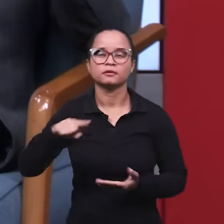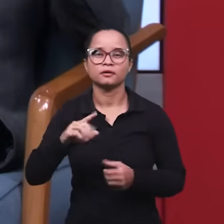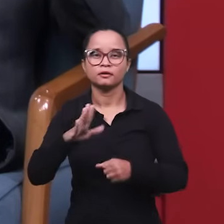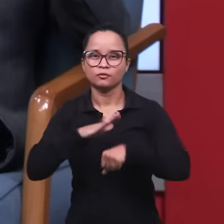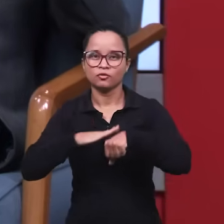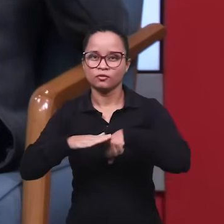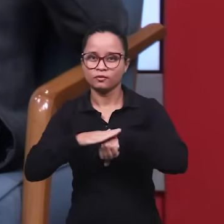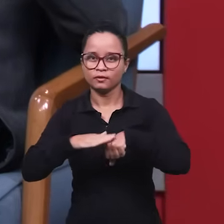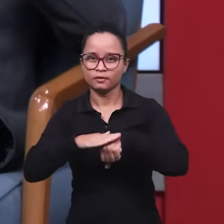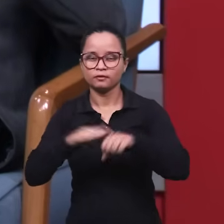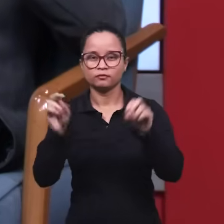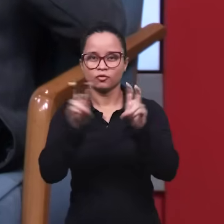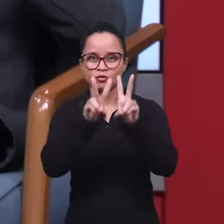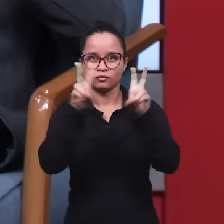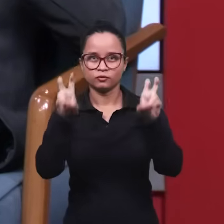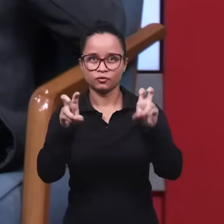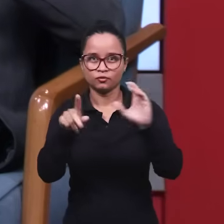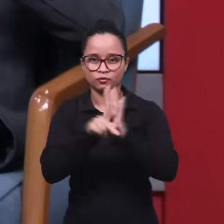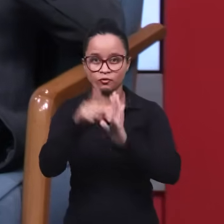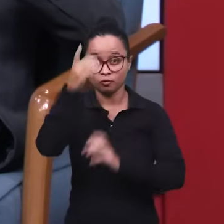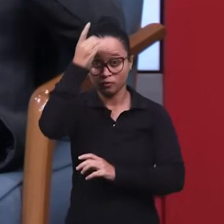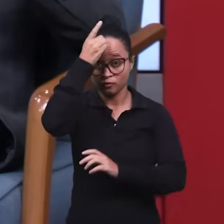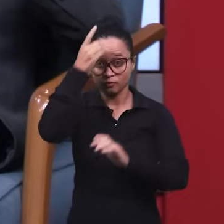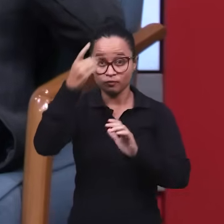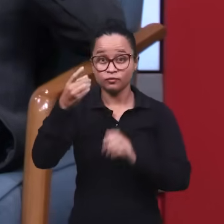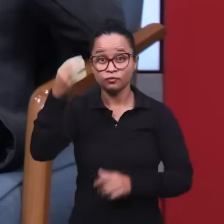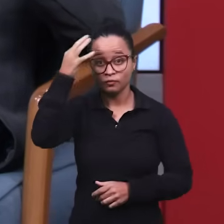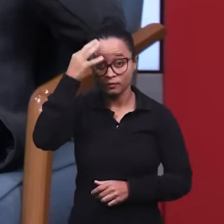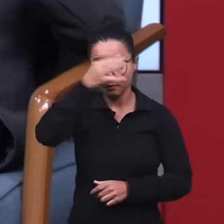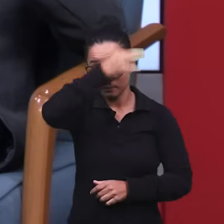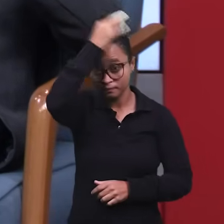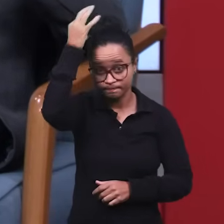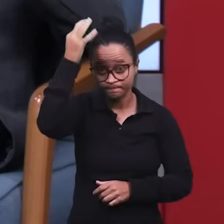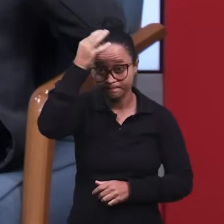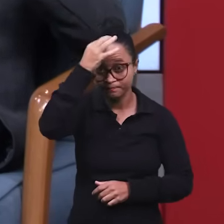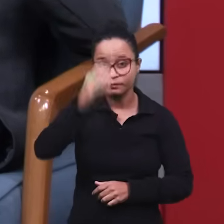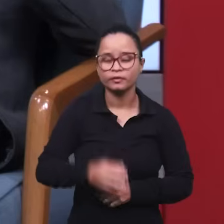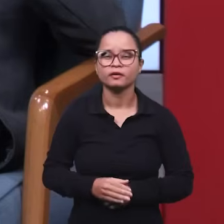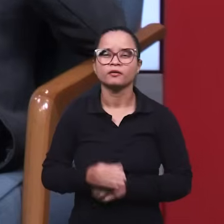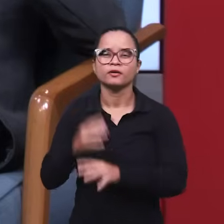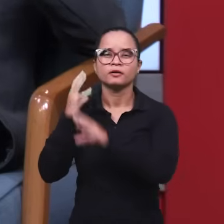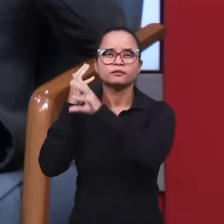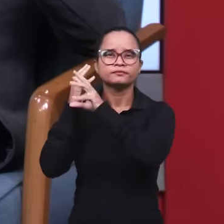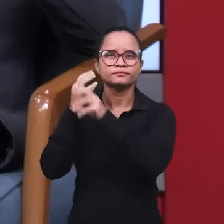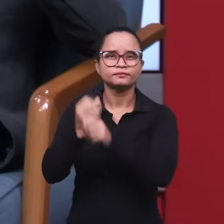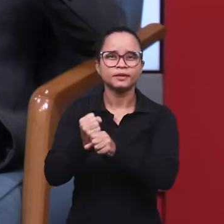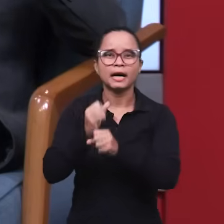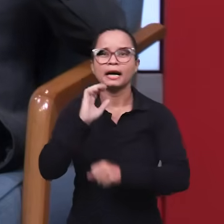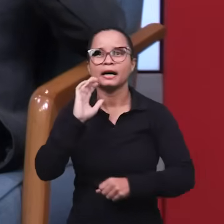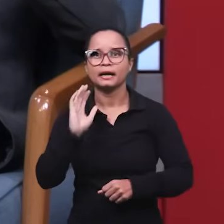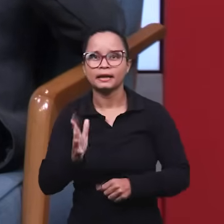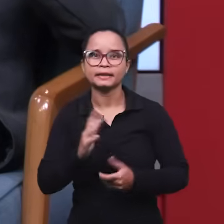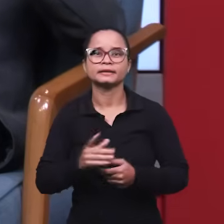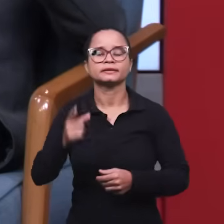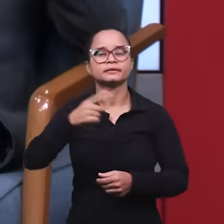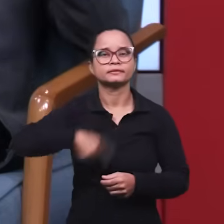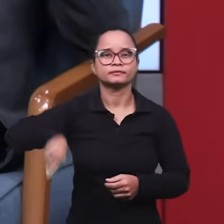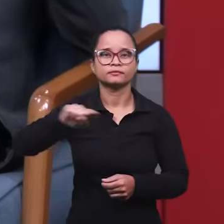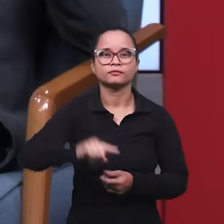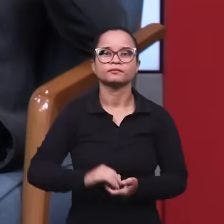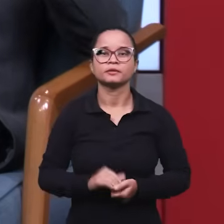Temos falado ultimamente sobre os dons espirituais, só fazendo uma recapitulaçãozinha rápida, não é? Falando que